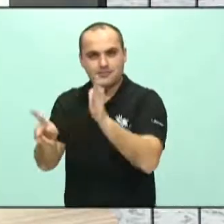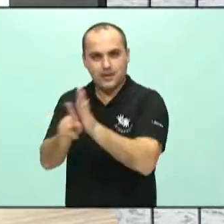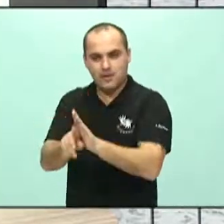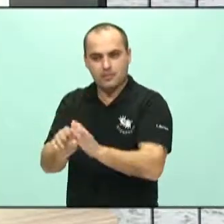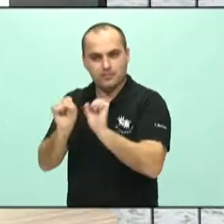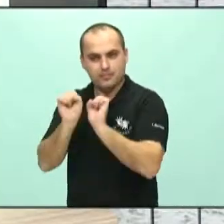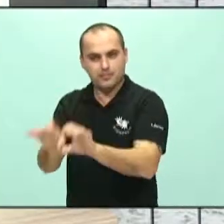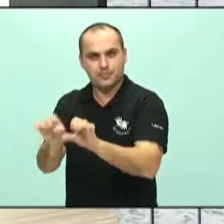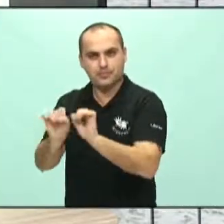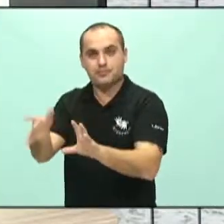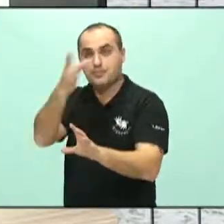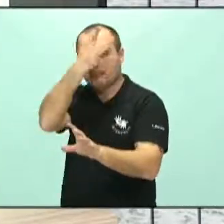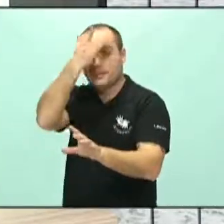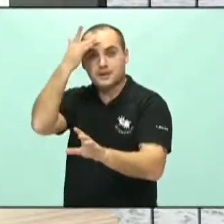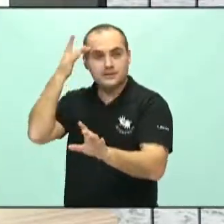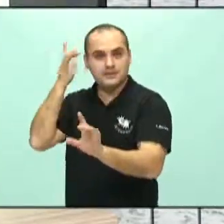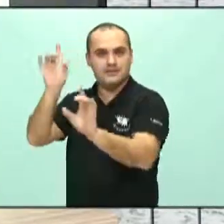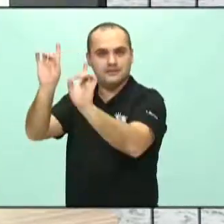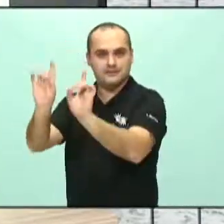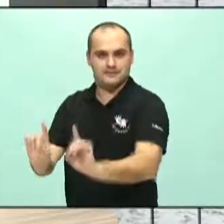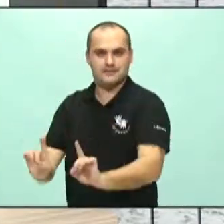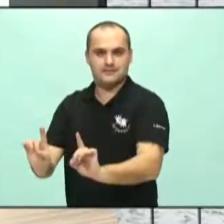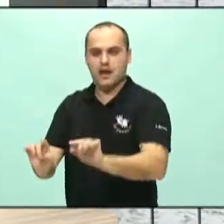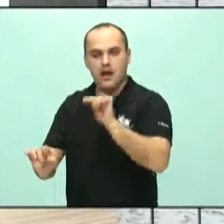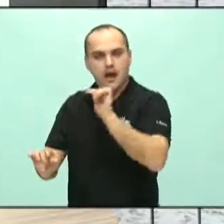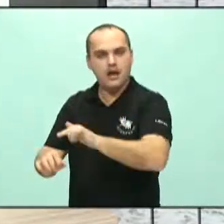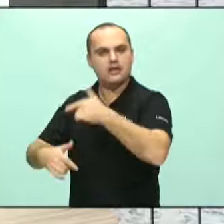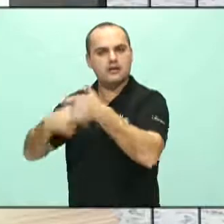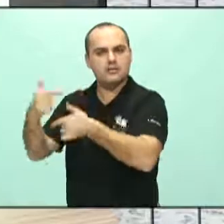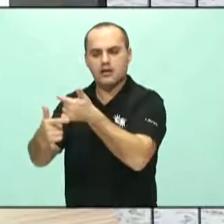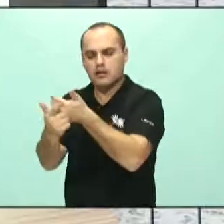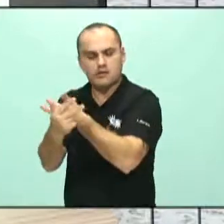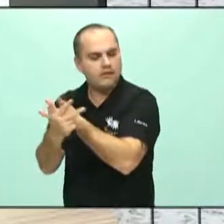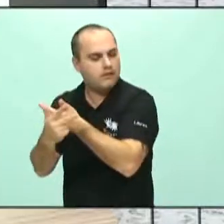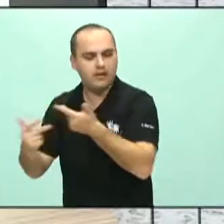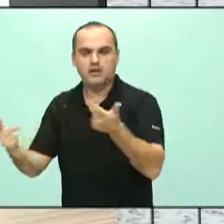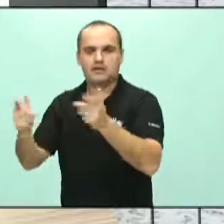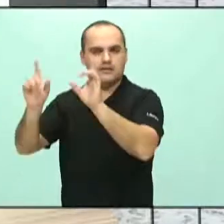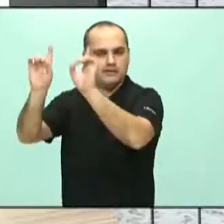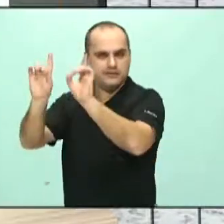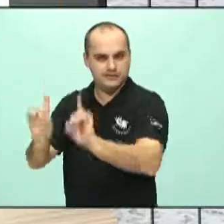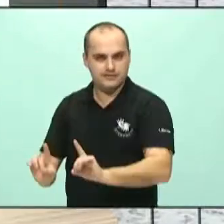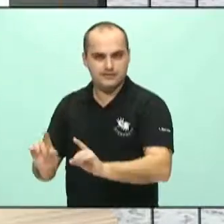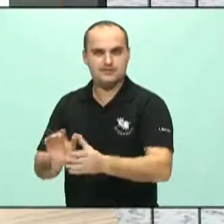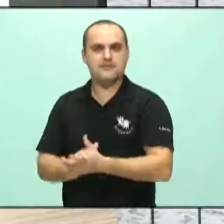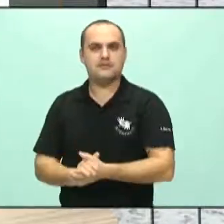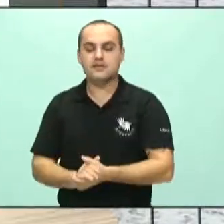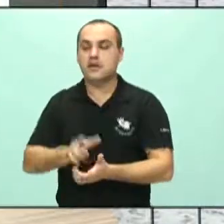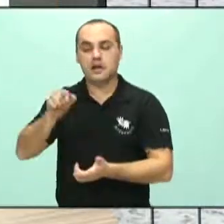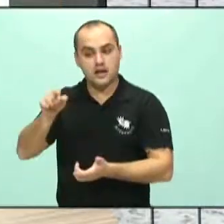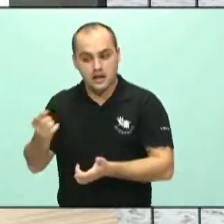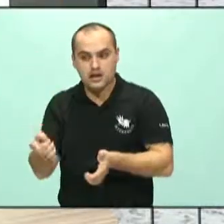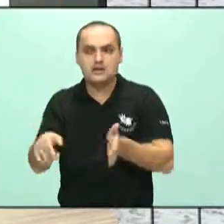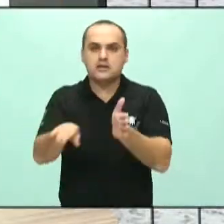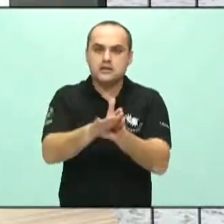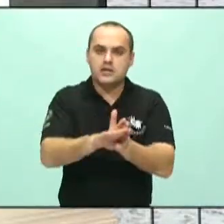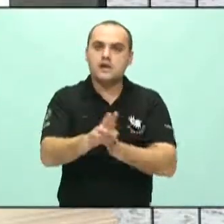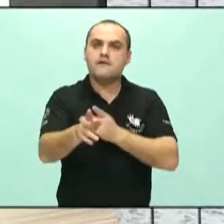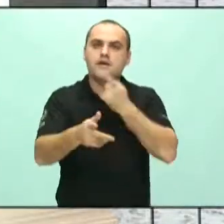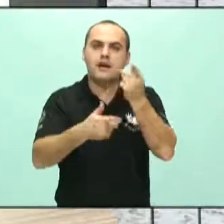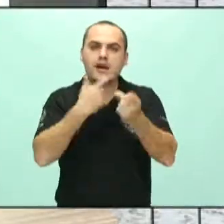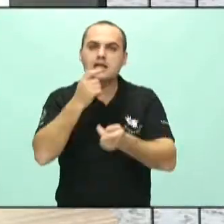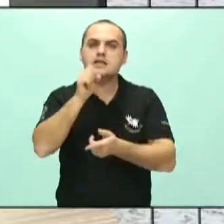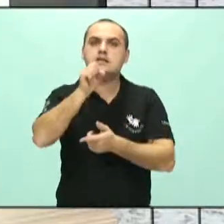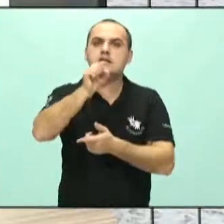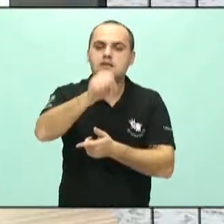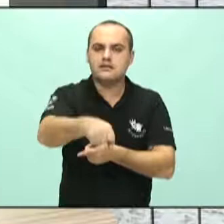de pessoas com deficiência. Ele atua com múltiplas deficiências e vem falar justamente do quanto a